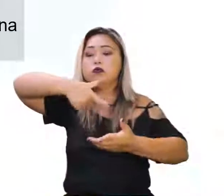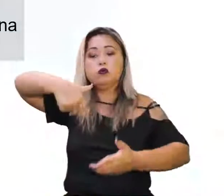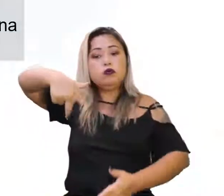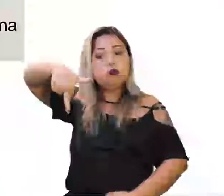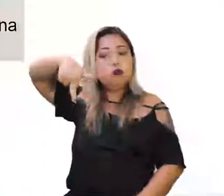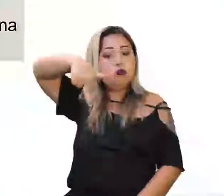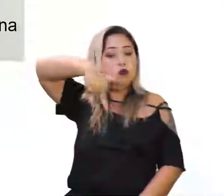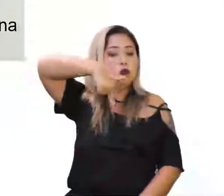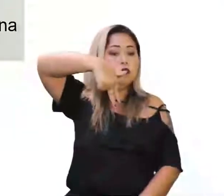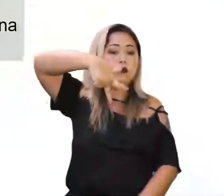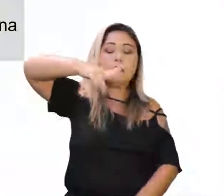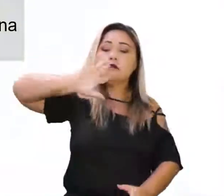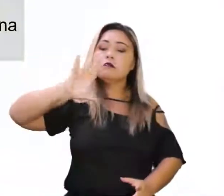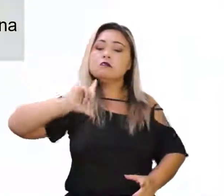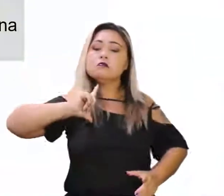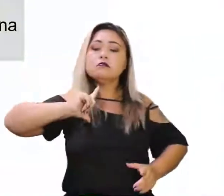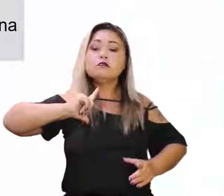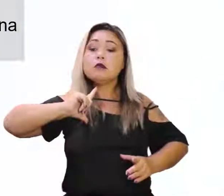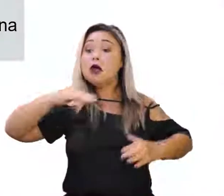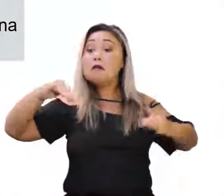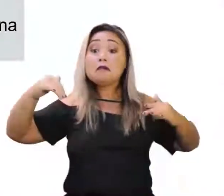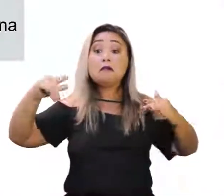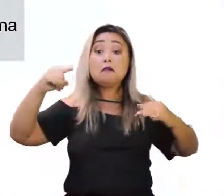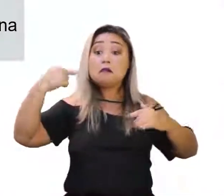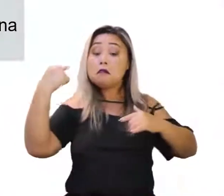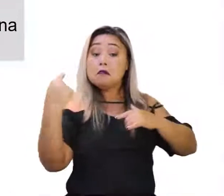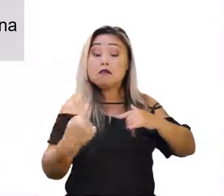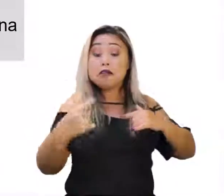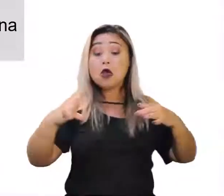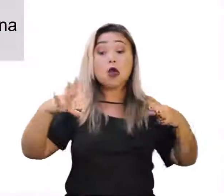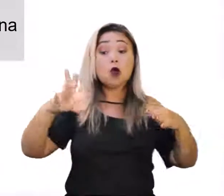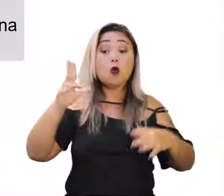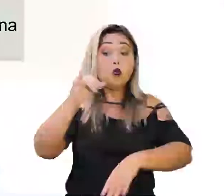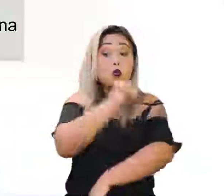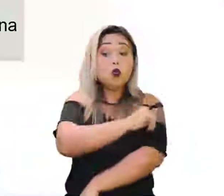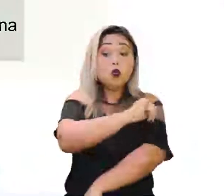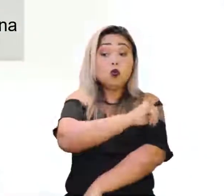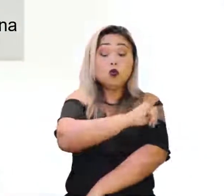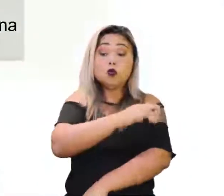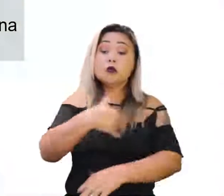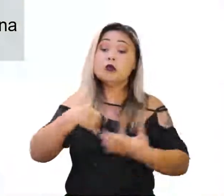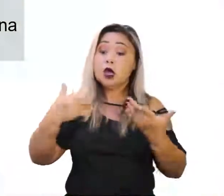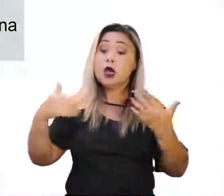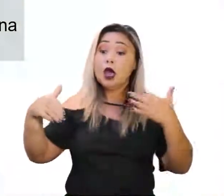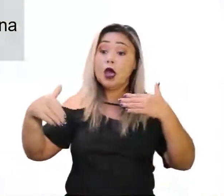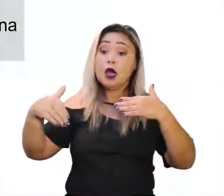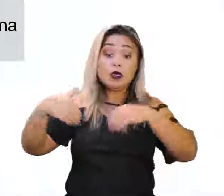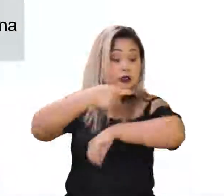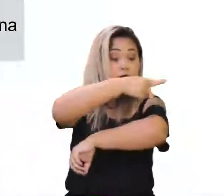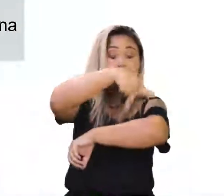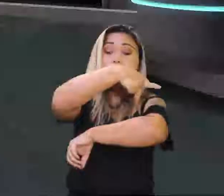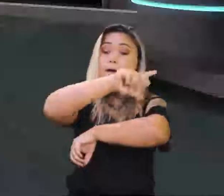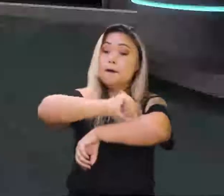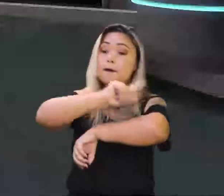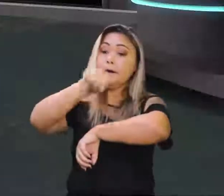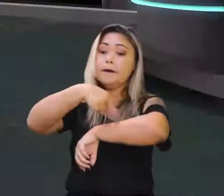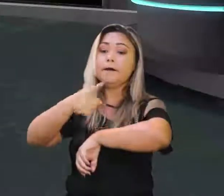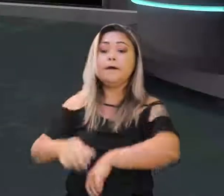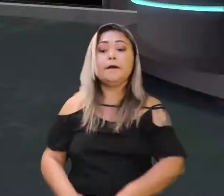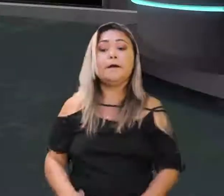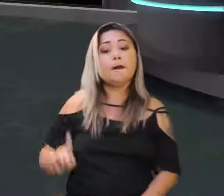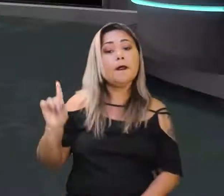fazem performance artística em plena Cinelândia, no Rio de Janeiro, em plena praça, né?